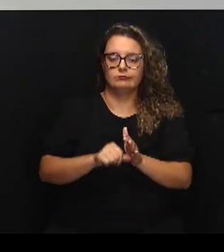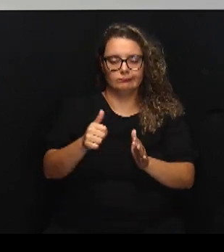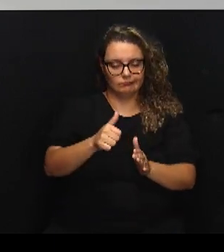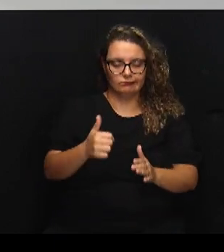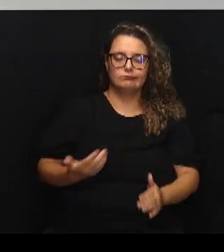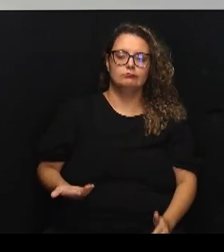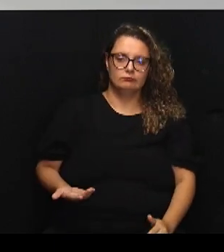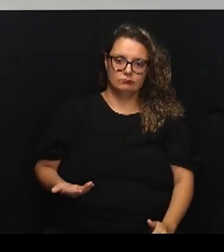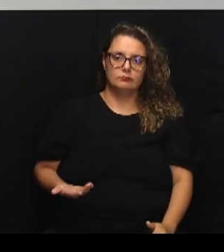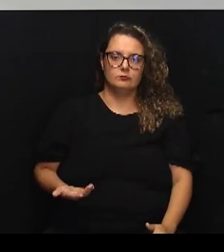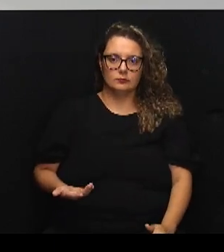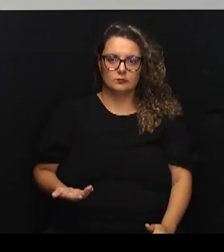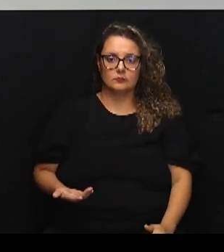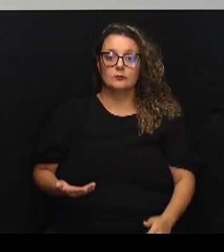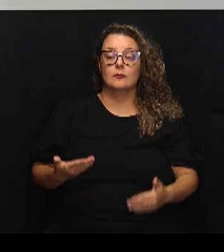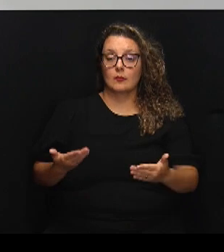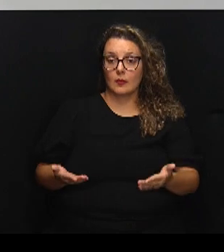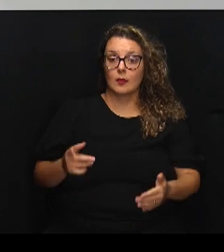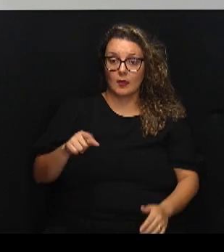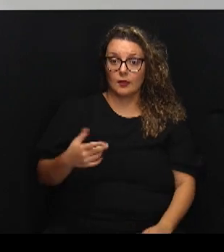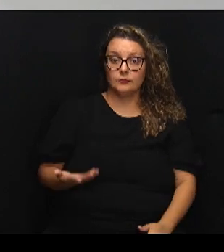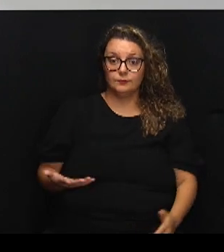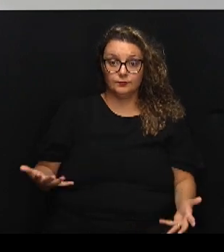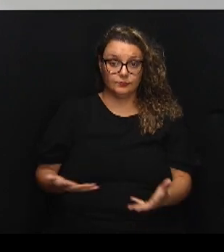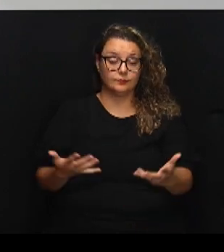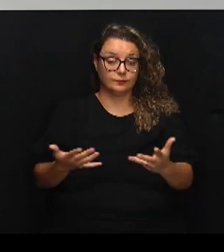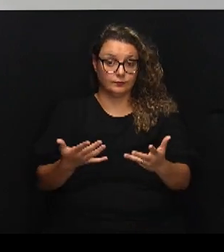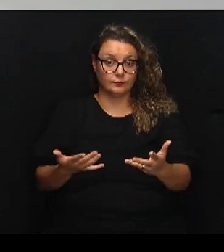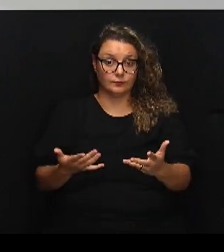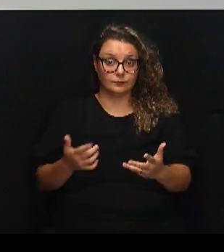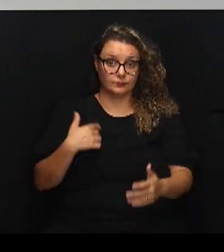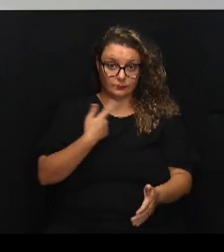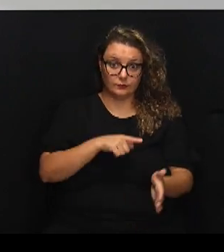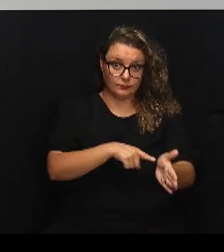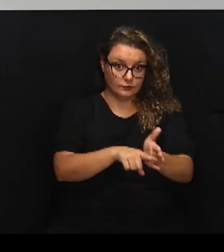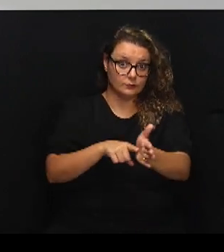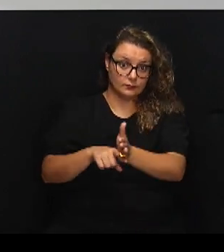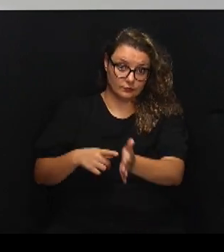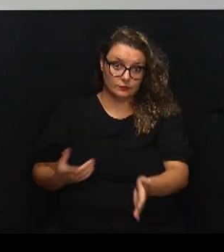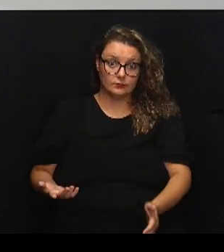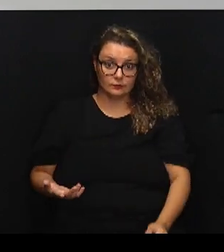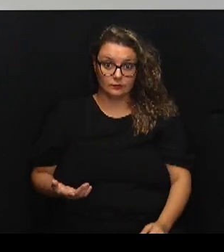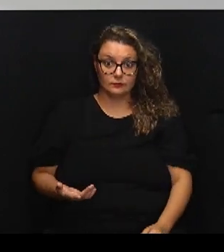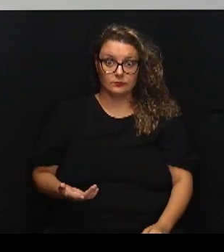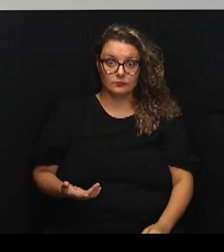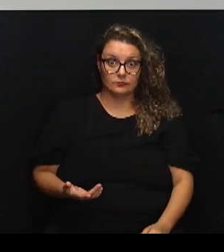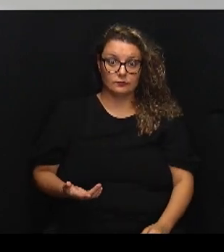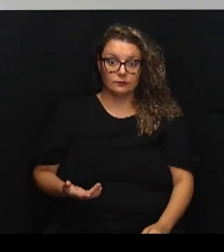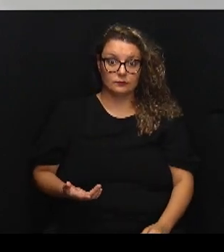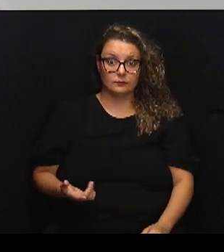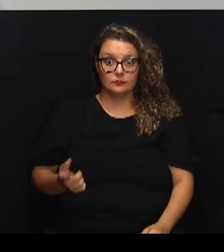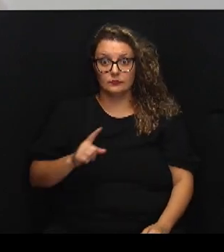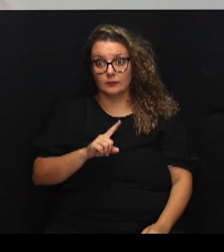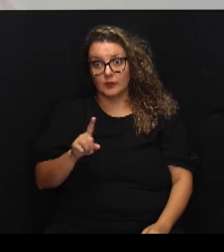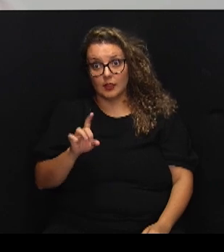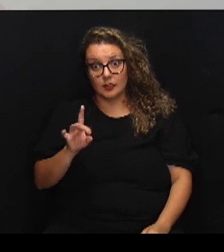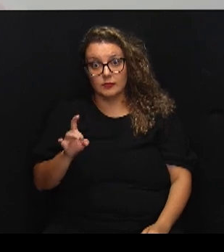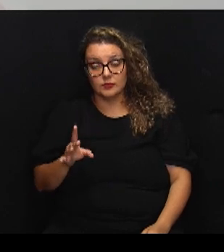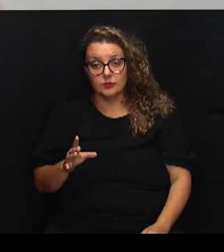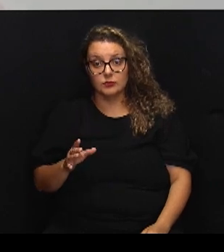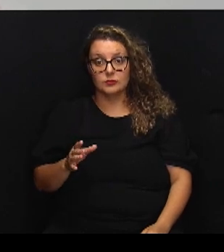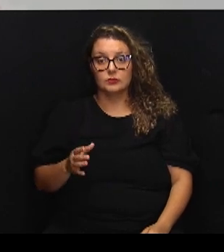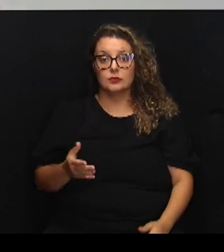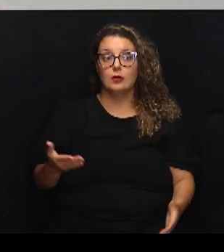desenvolvidas, elas saem na frente, elas largam na frente. Então é para isso que isso motiva boa parte da nossa pesquisa, né?